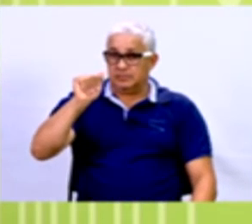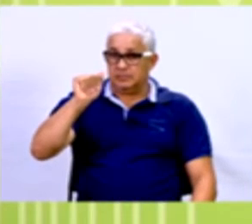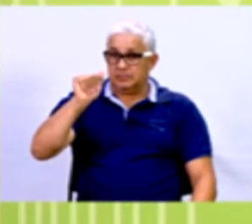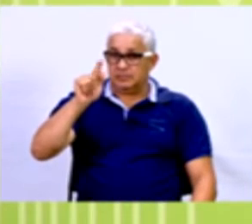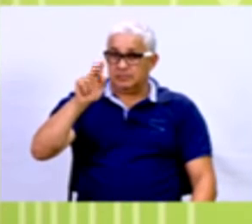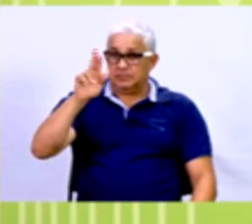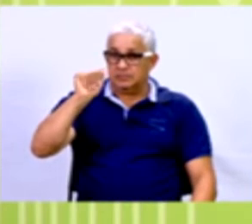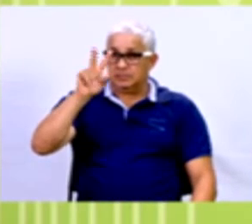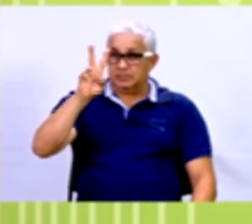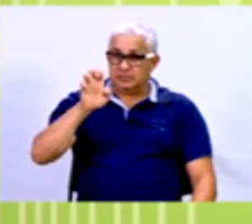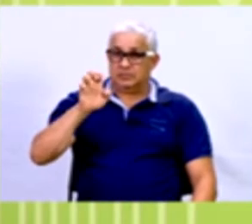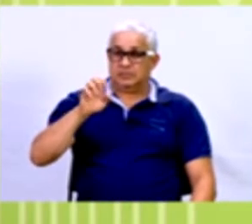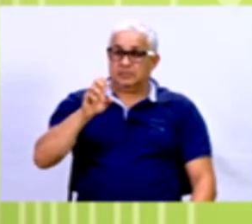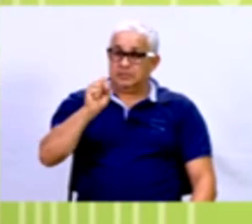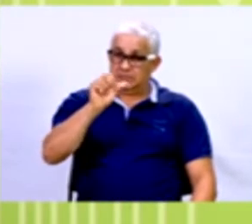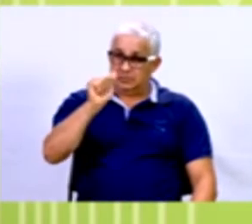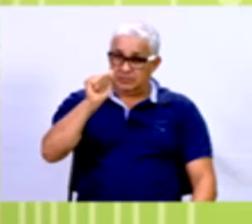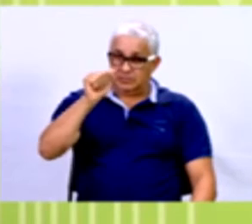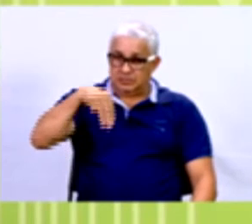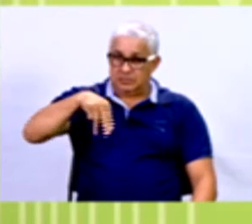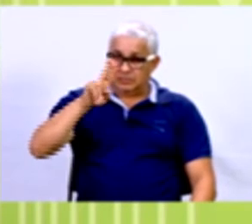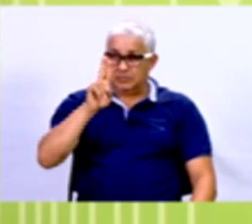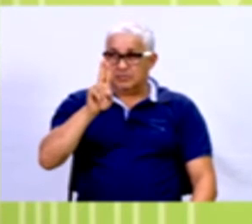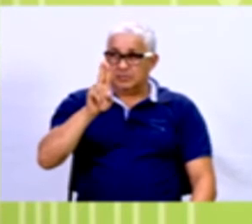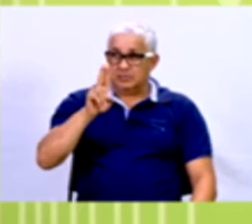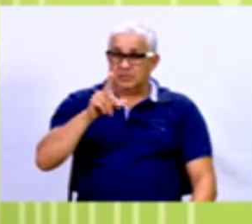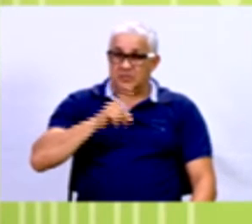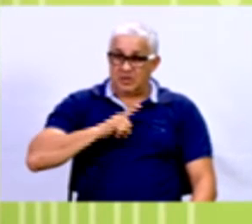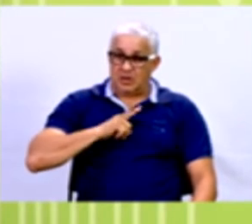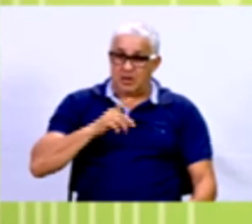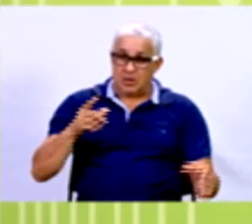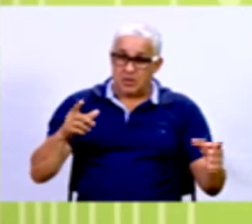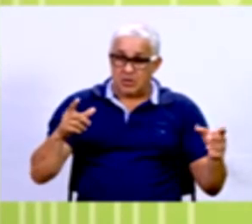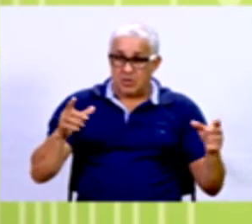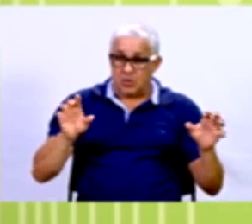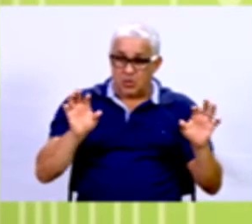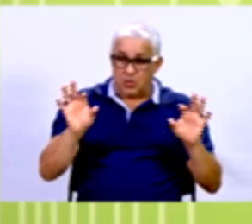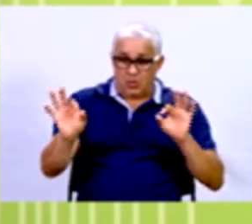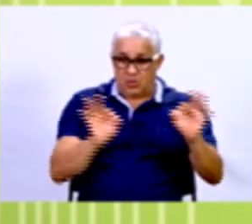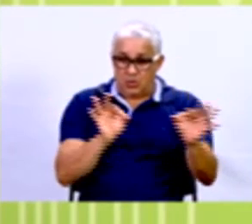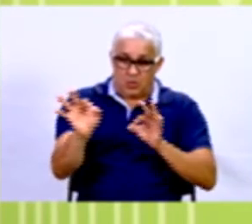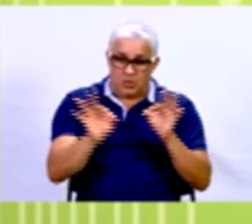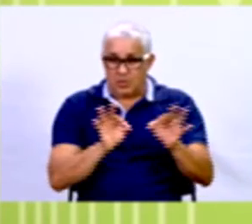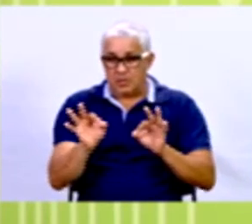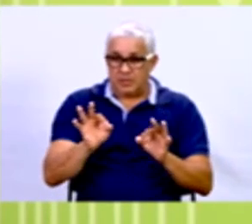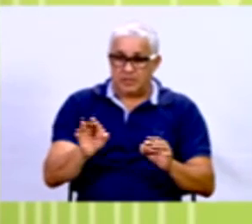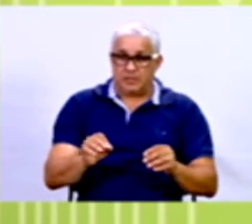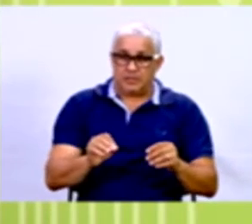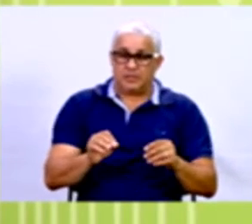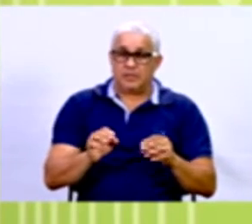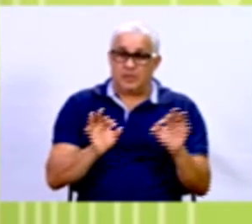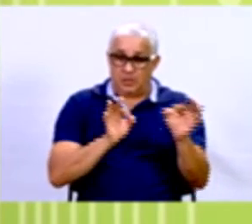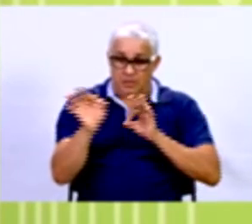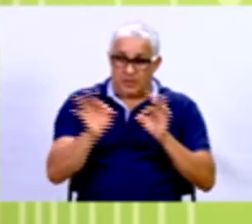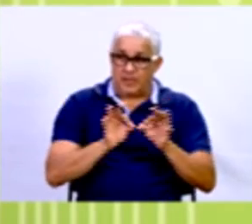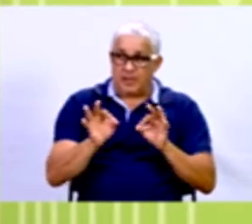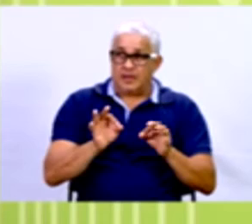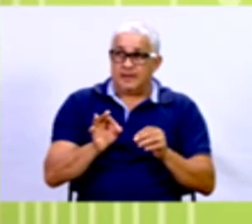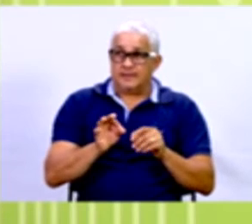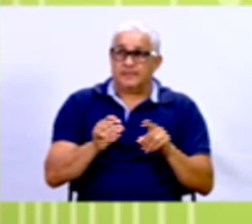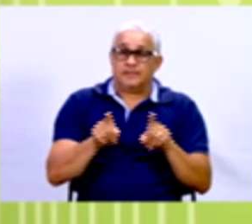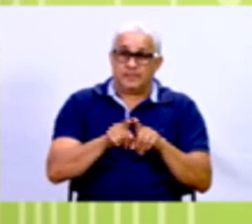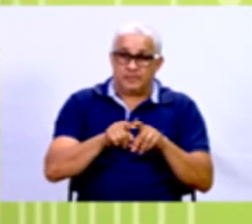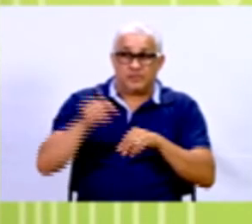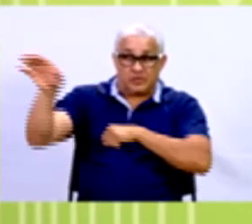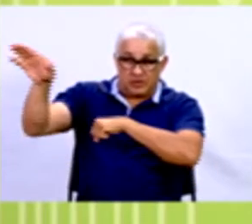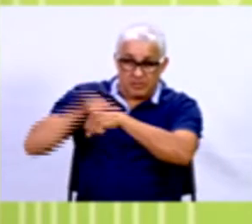às vezes o SAMU ele faz uma triagem, né, professor? E aí, com base nessa triagem, às vezes vai ser